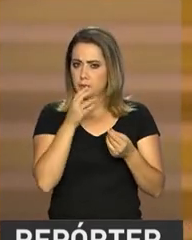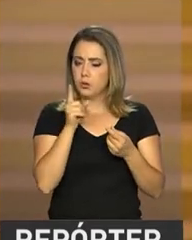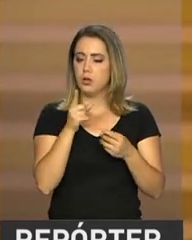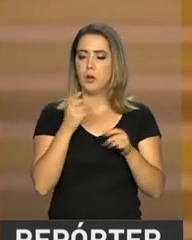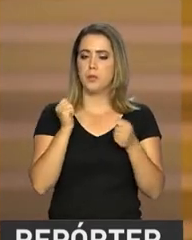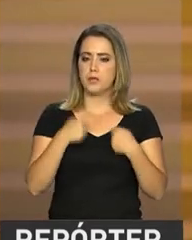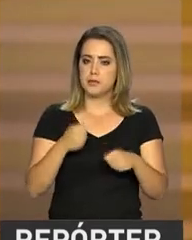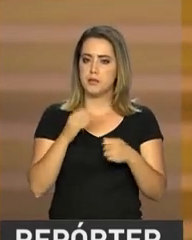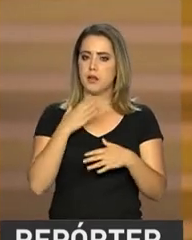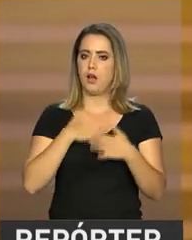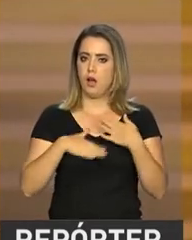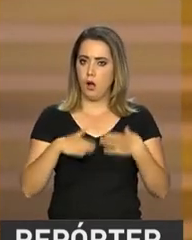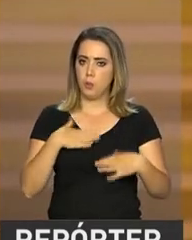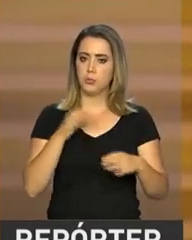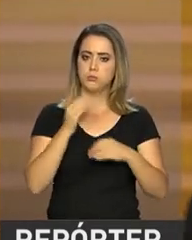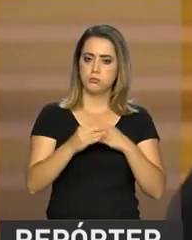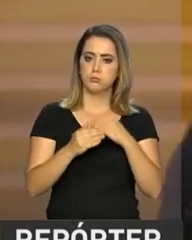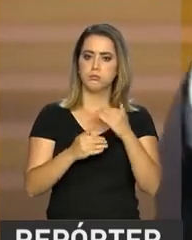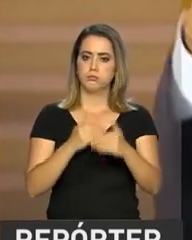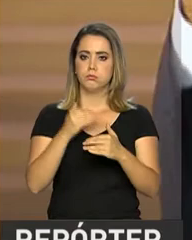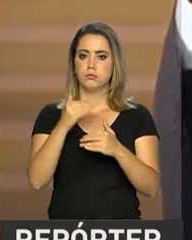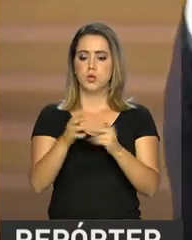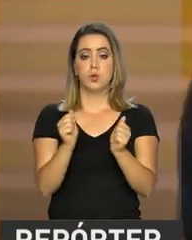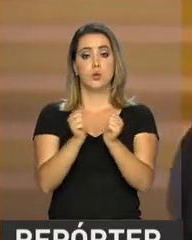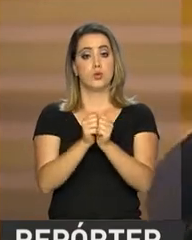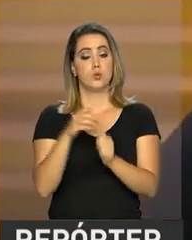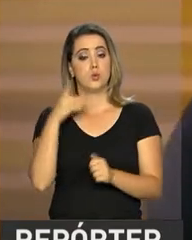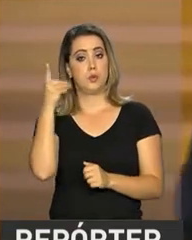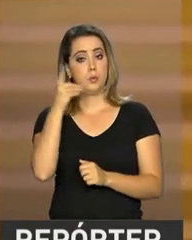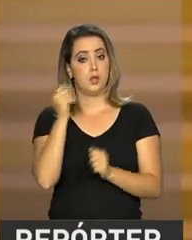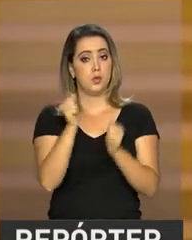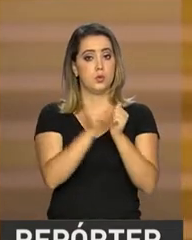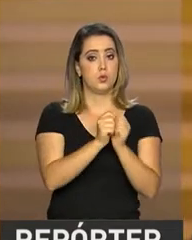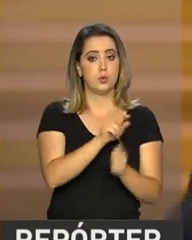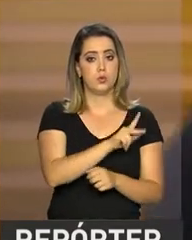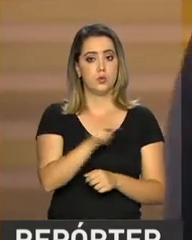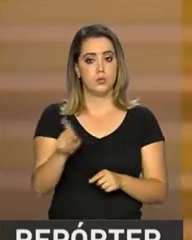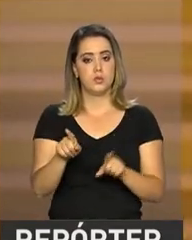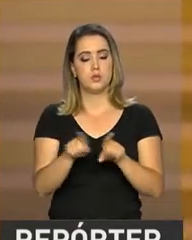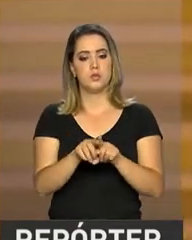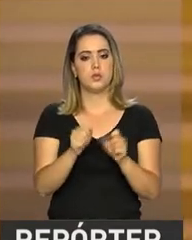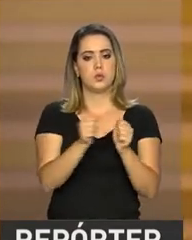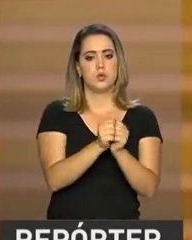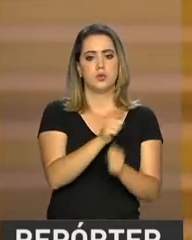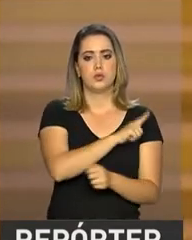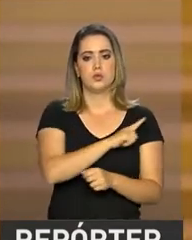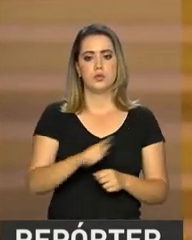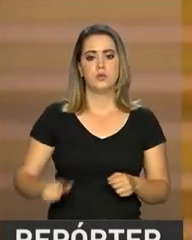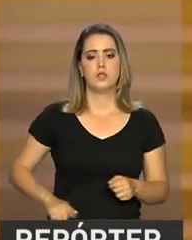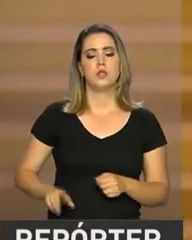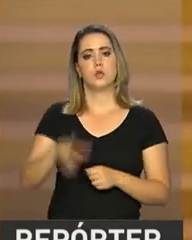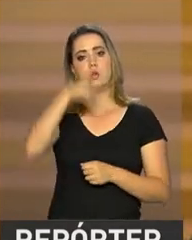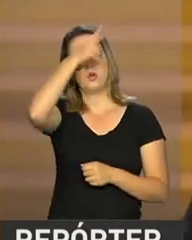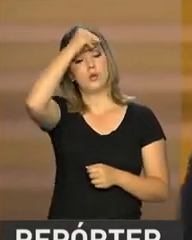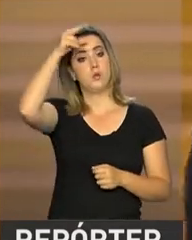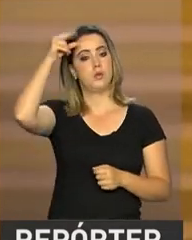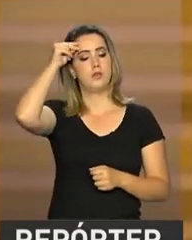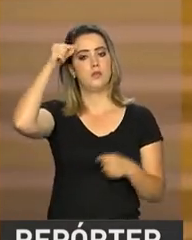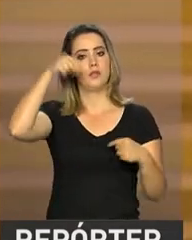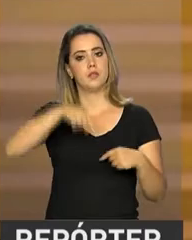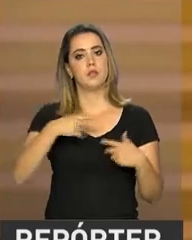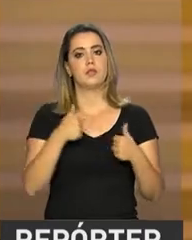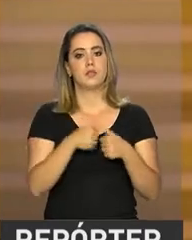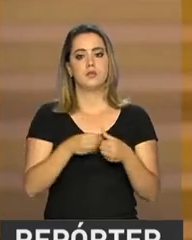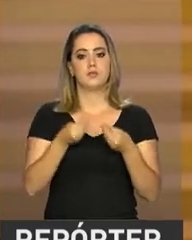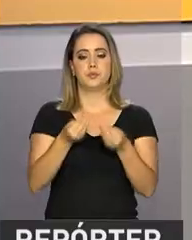em conjunto, nós deputados, junto com o presidente, junto com o governador, junto com os prefeitos aqui presentes, nós estamos dando